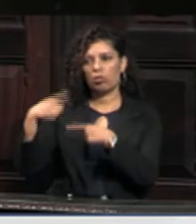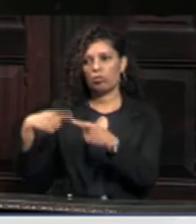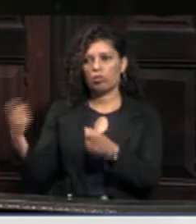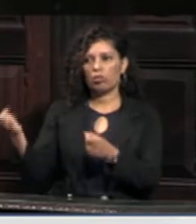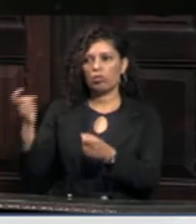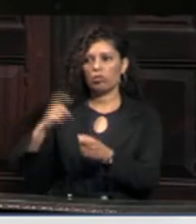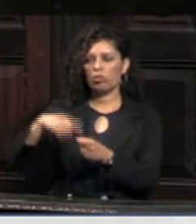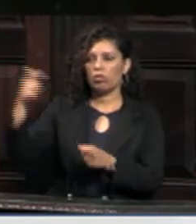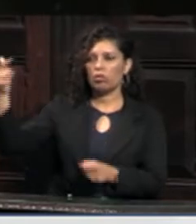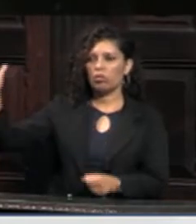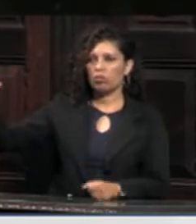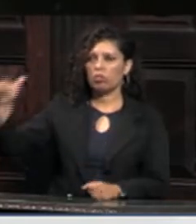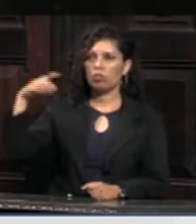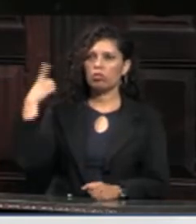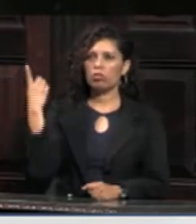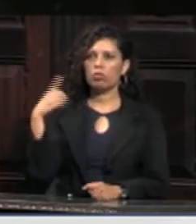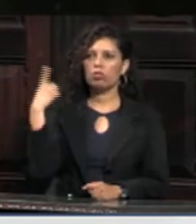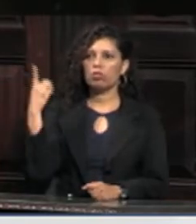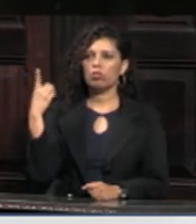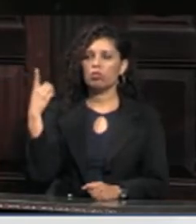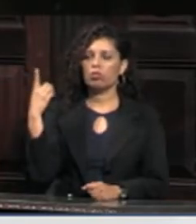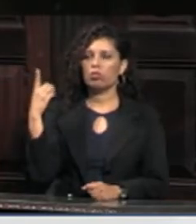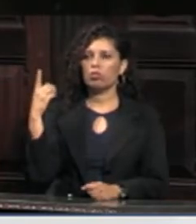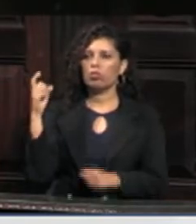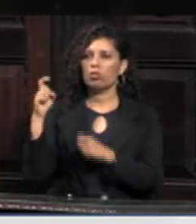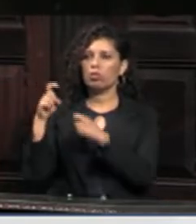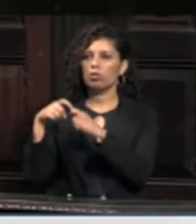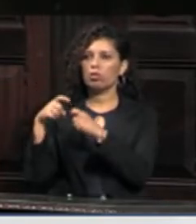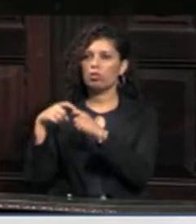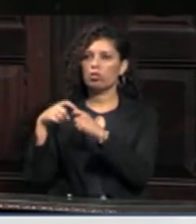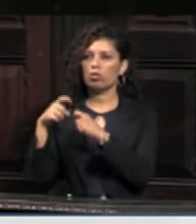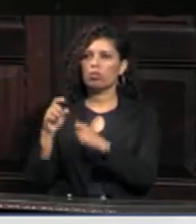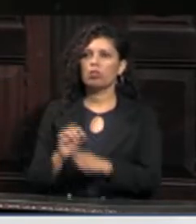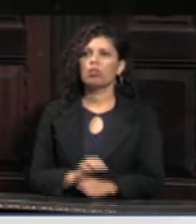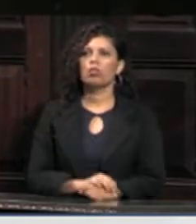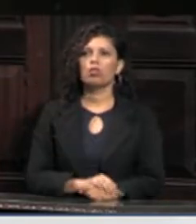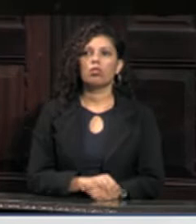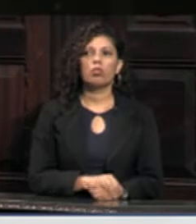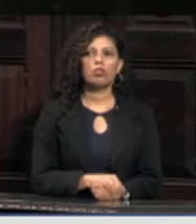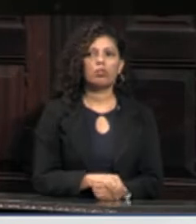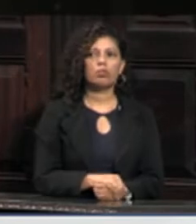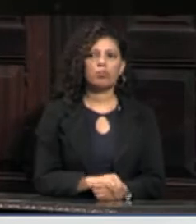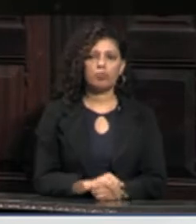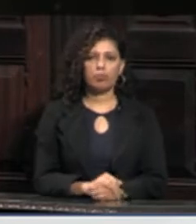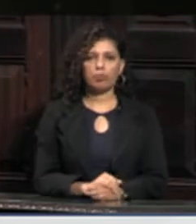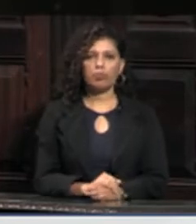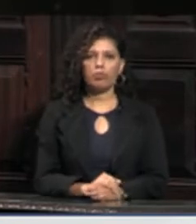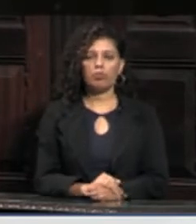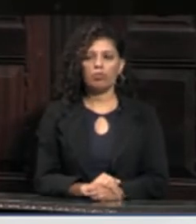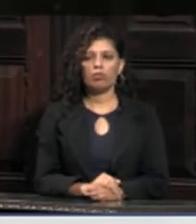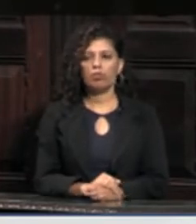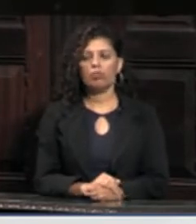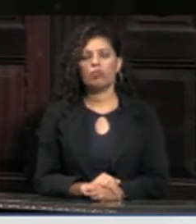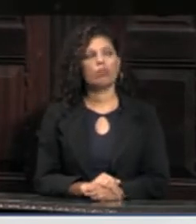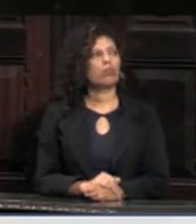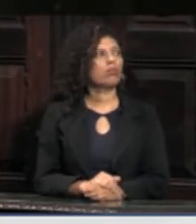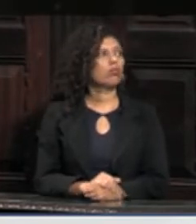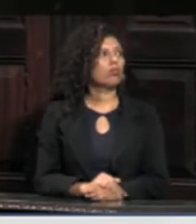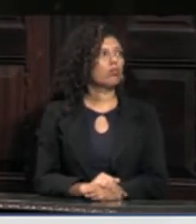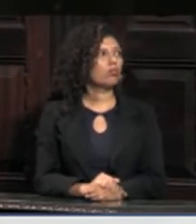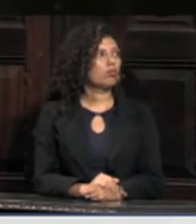presidente vanqueará o tempo ao devidamente inscrito o deputado doutor Julianelli, com as escusas dos demais